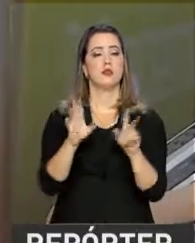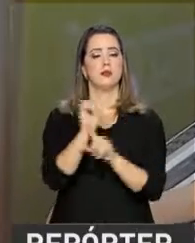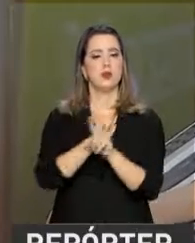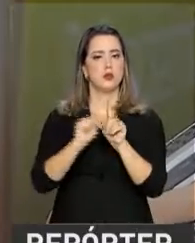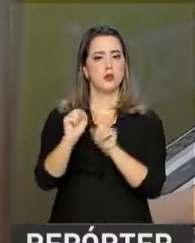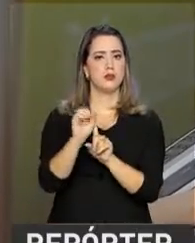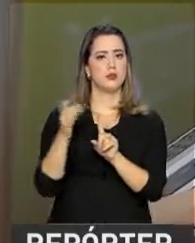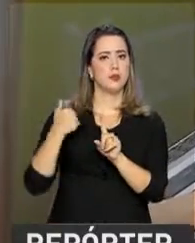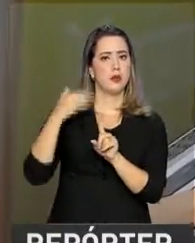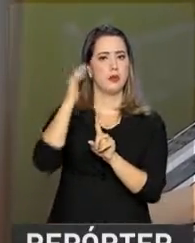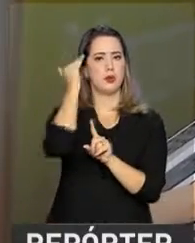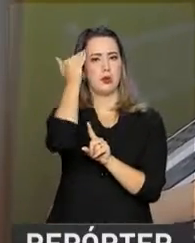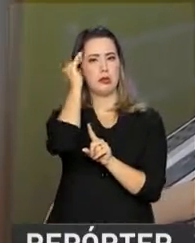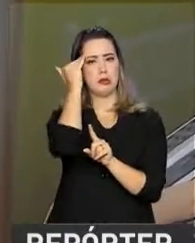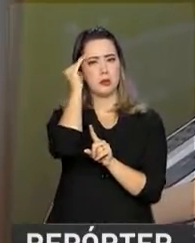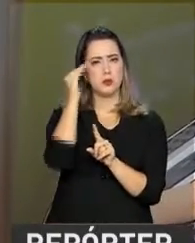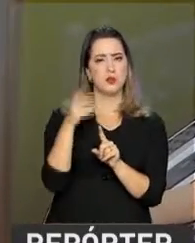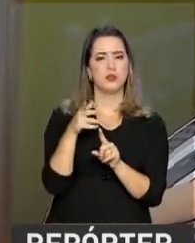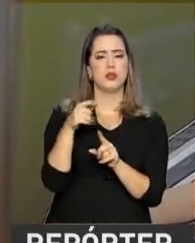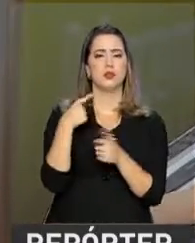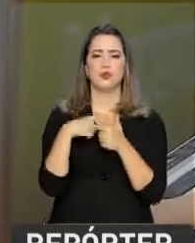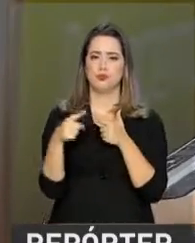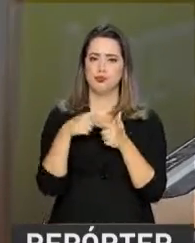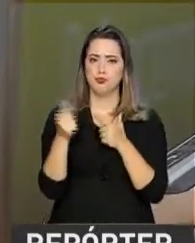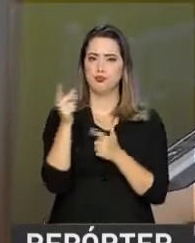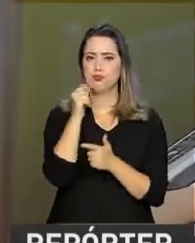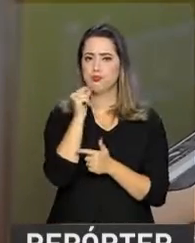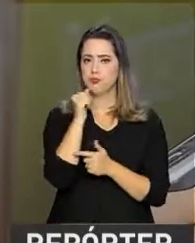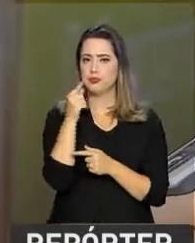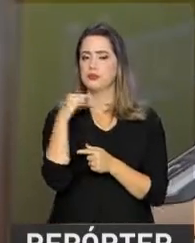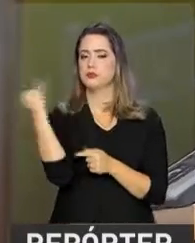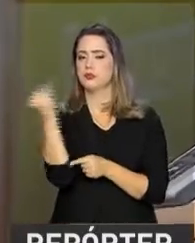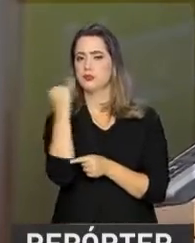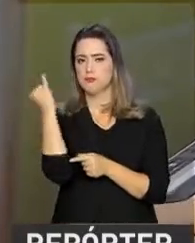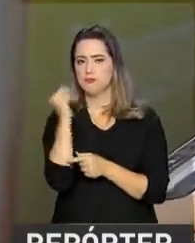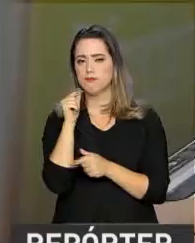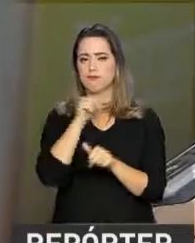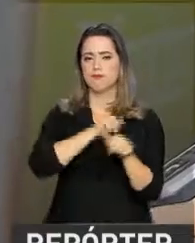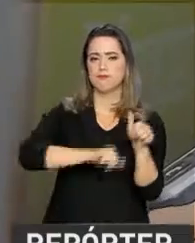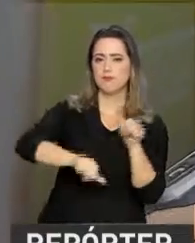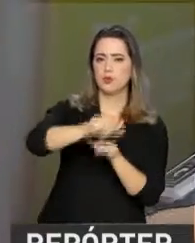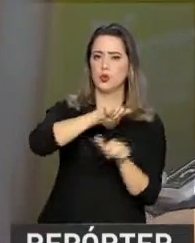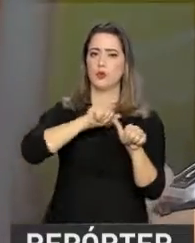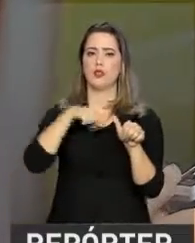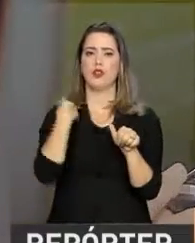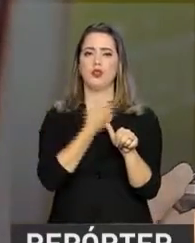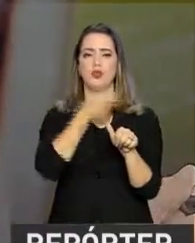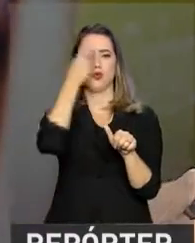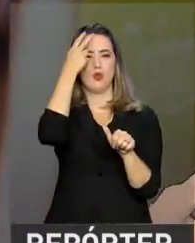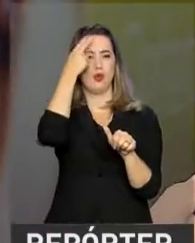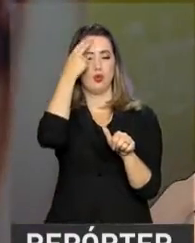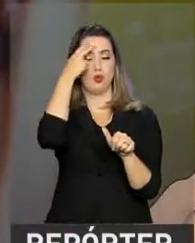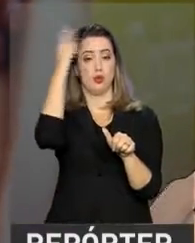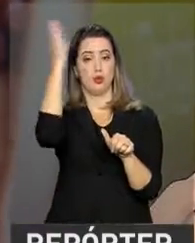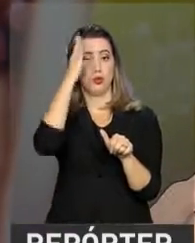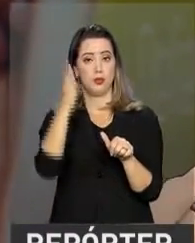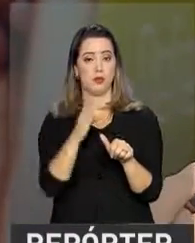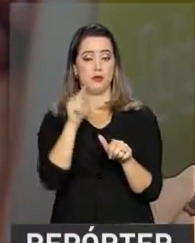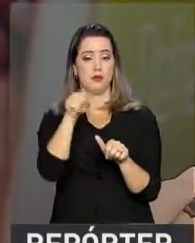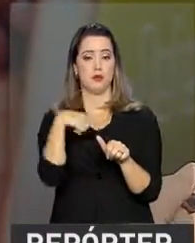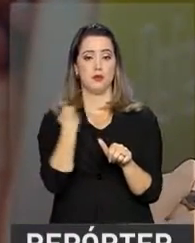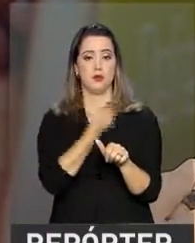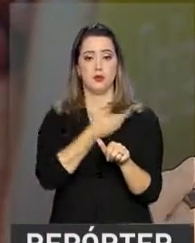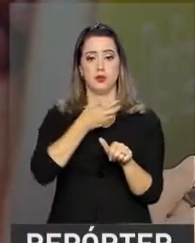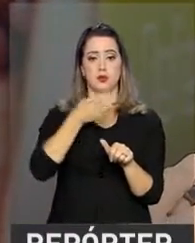sociedade, é uma maior conscientização a respeito dos problemas da água e da importância de mudar a nossa cultura, brasileiros, né?